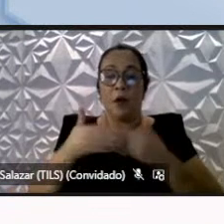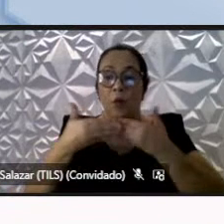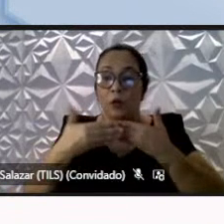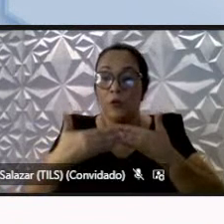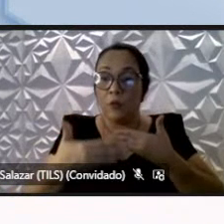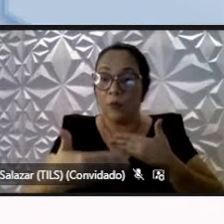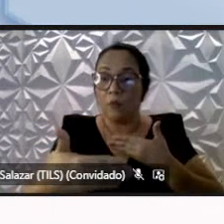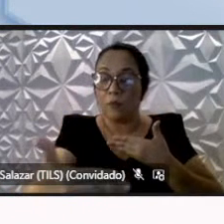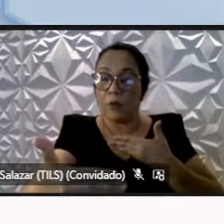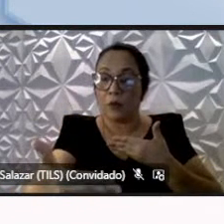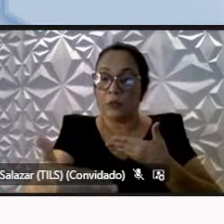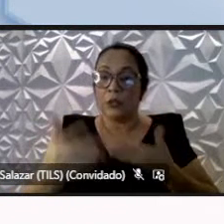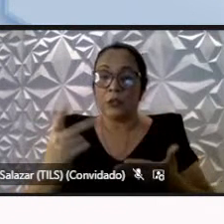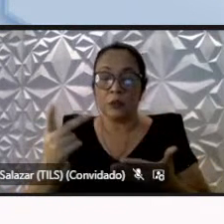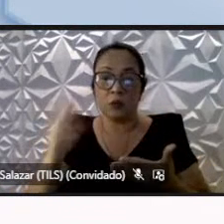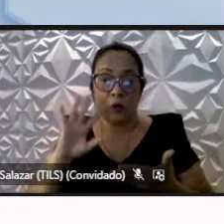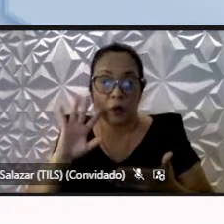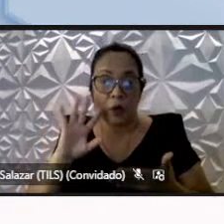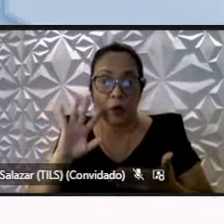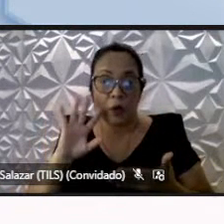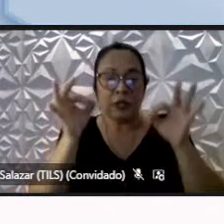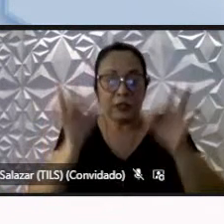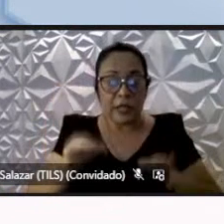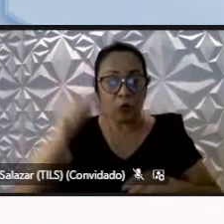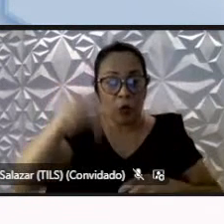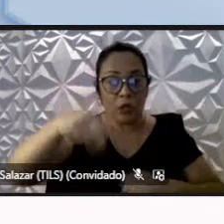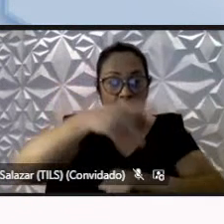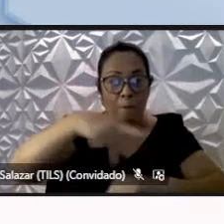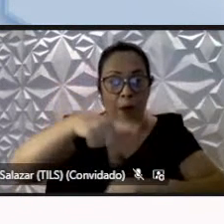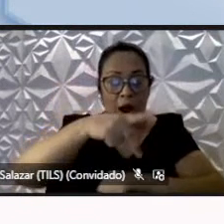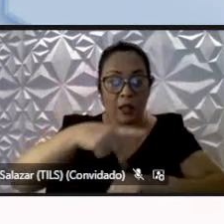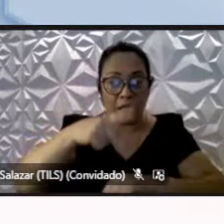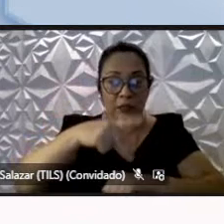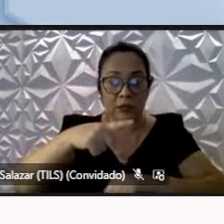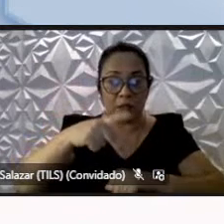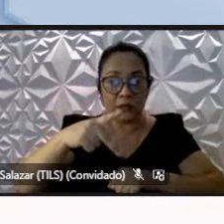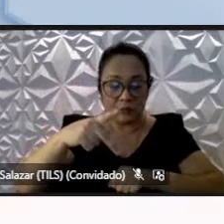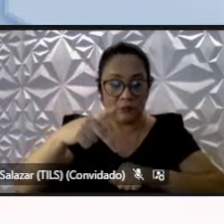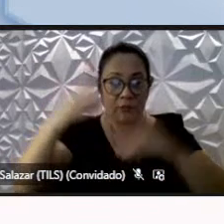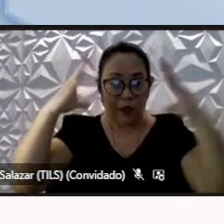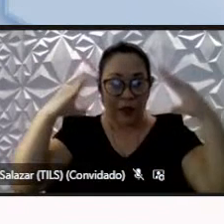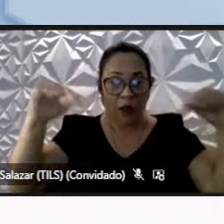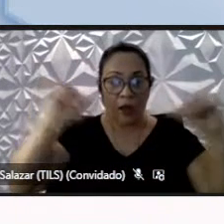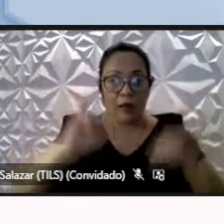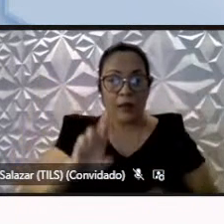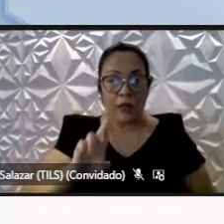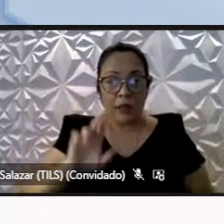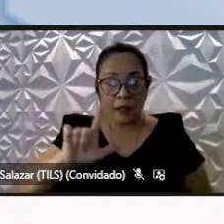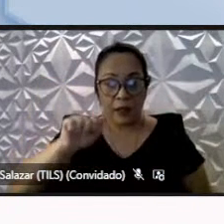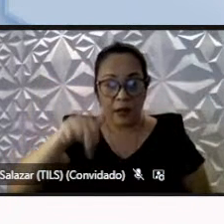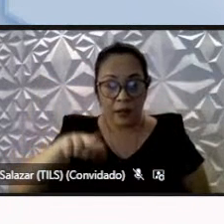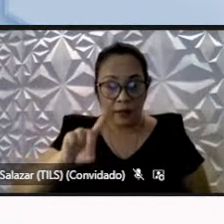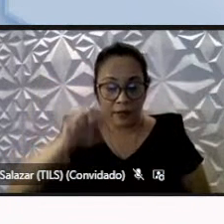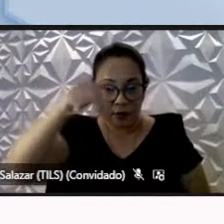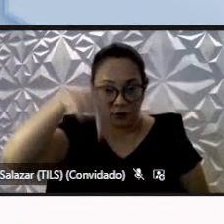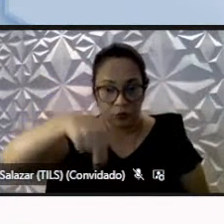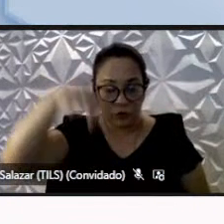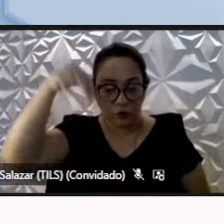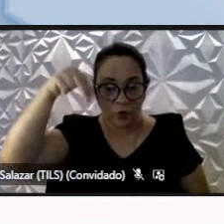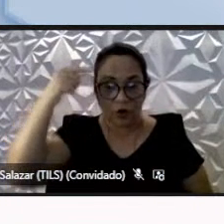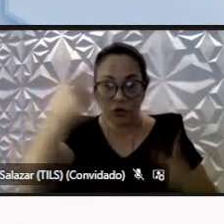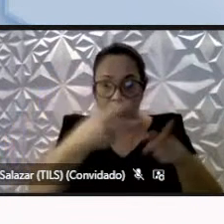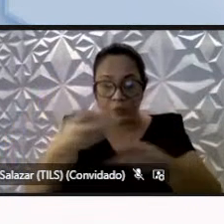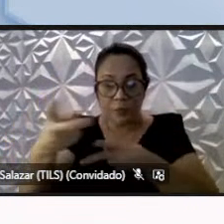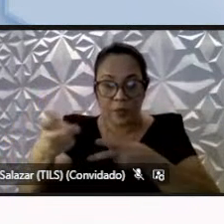maneira adequada, ao menos aqui na Irlanda do Norte, nós, no acompanhamento do caso, percebemos que há um alto